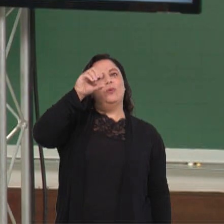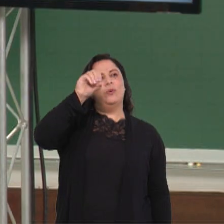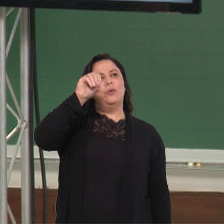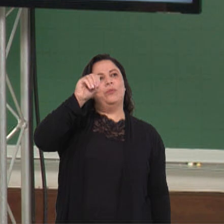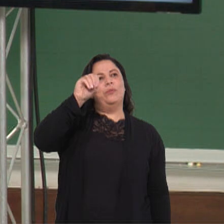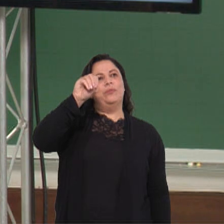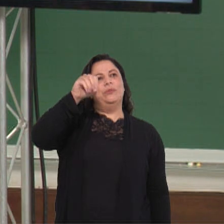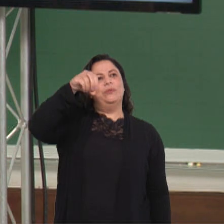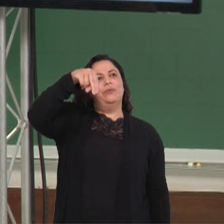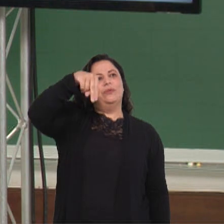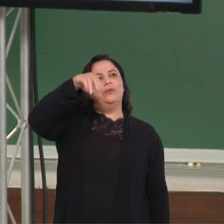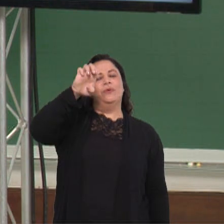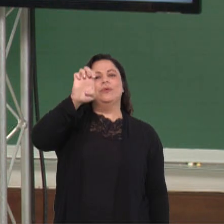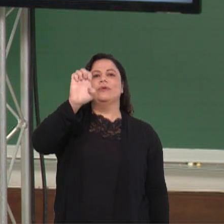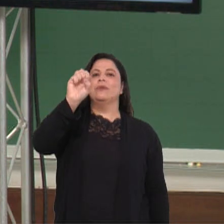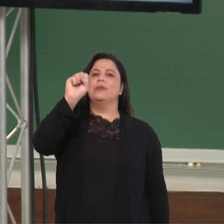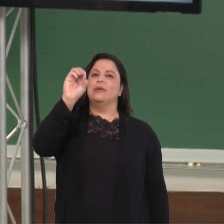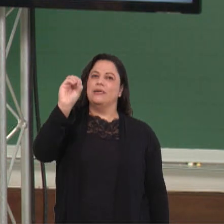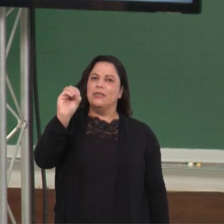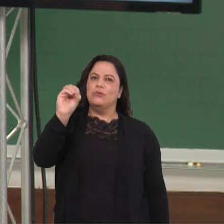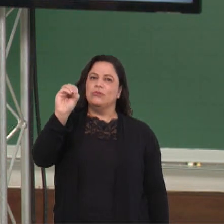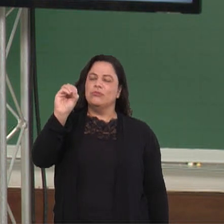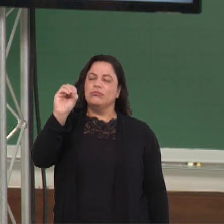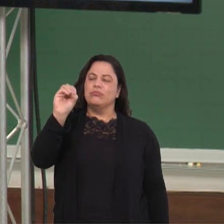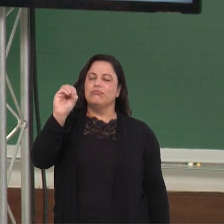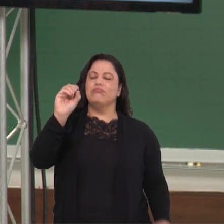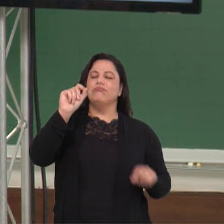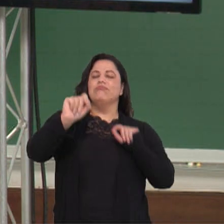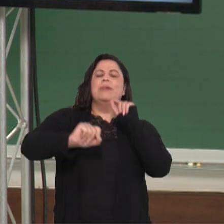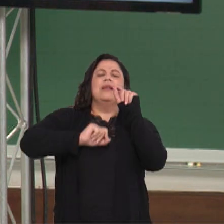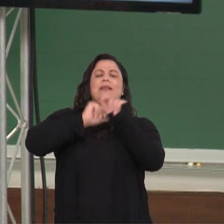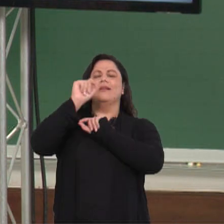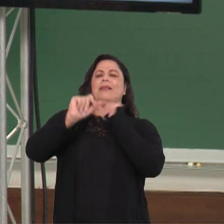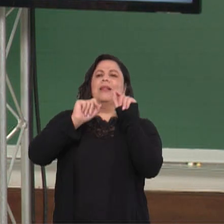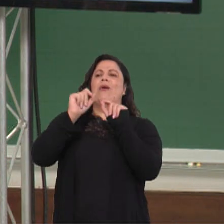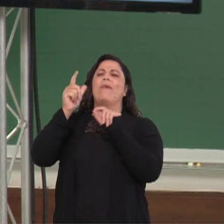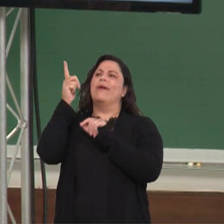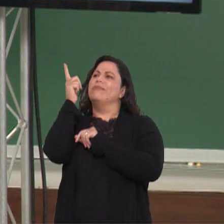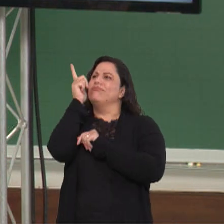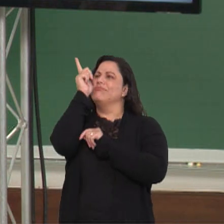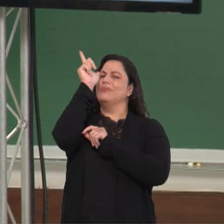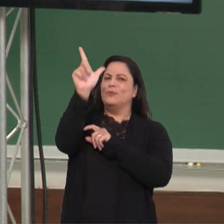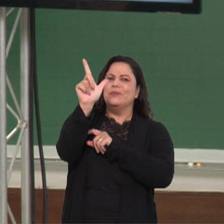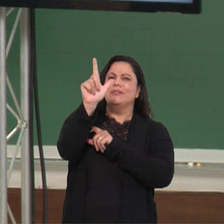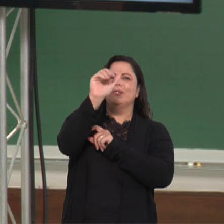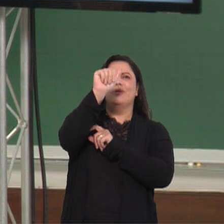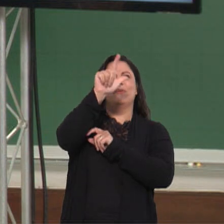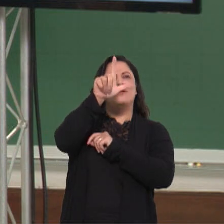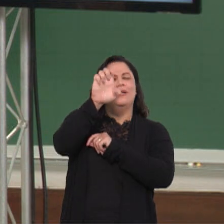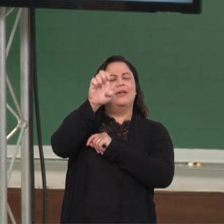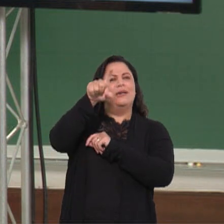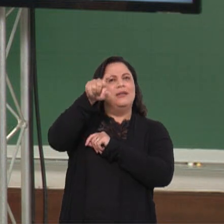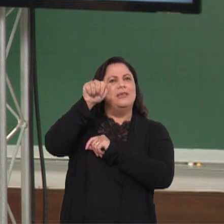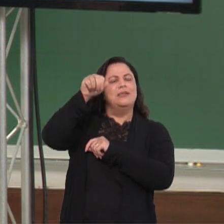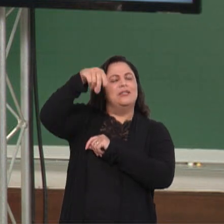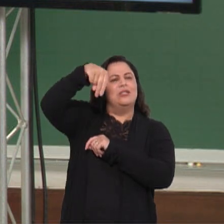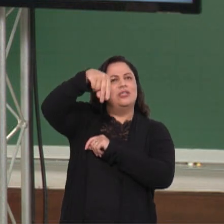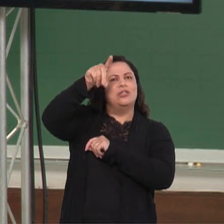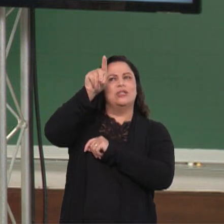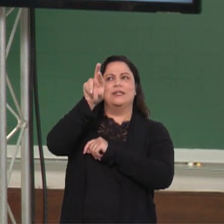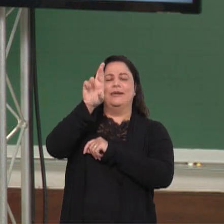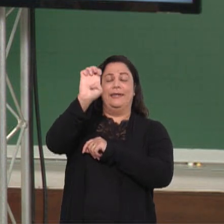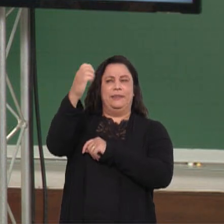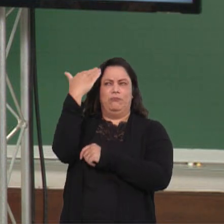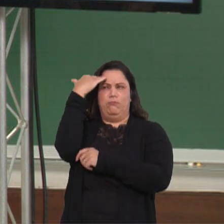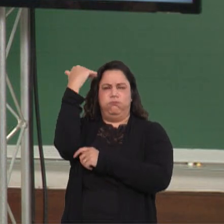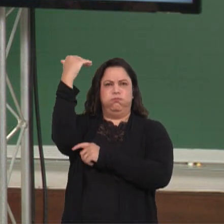na sua invasão nas colônias gregas, sobretudo porque nessa época a